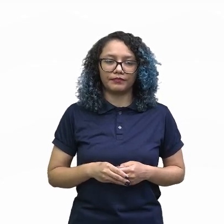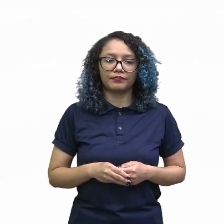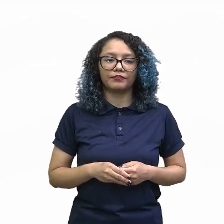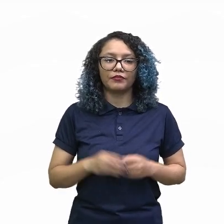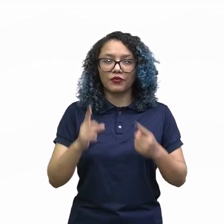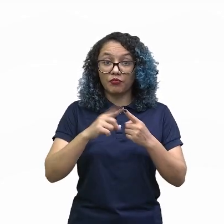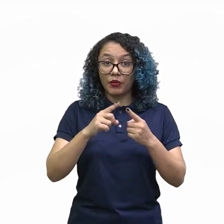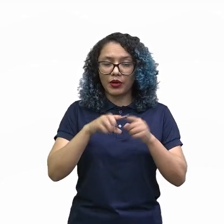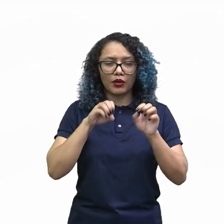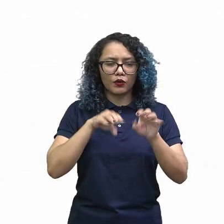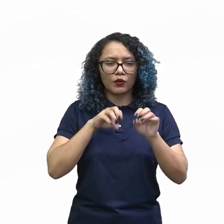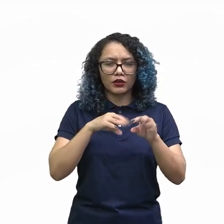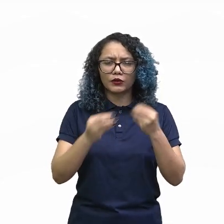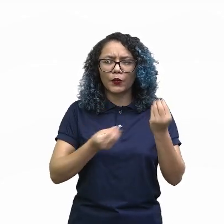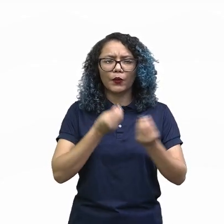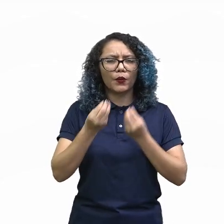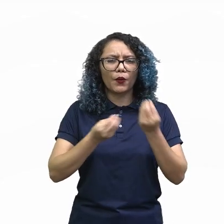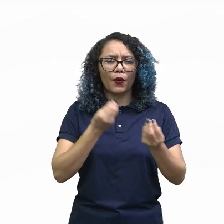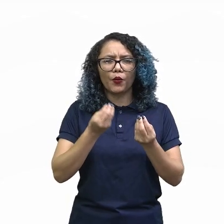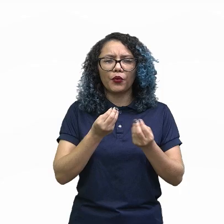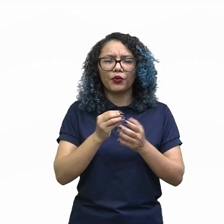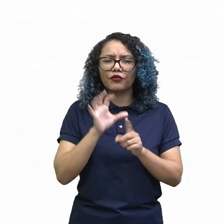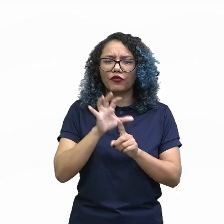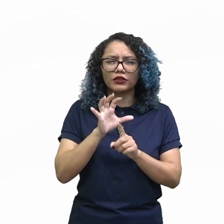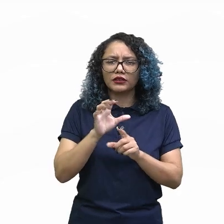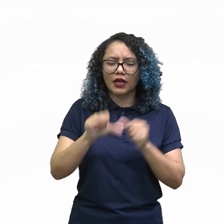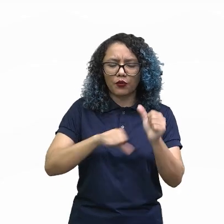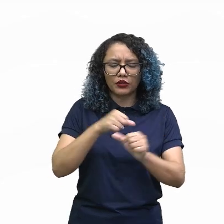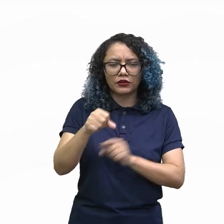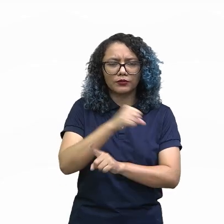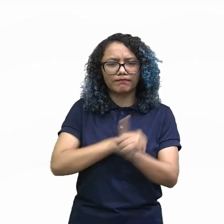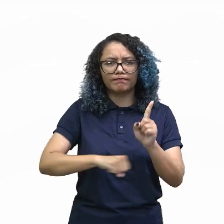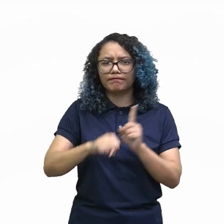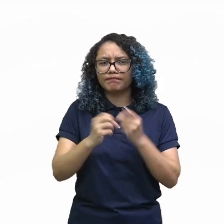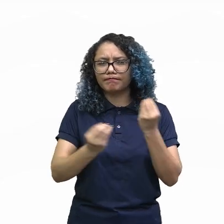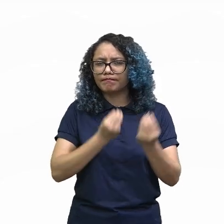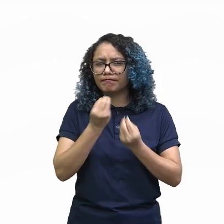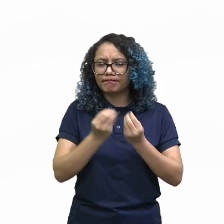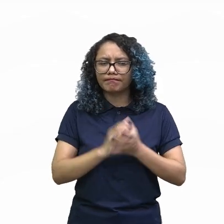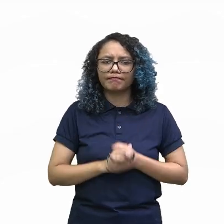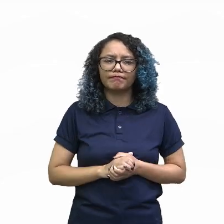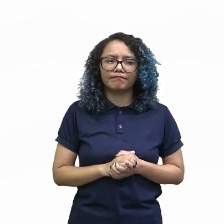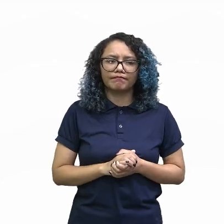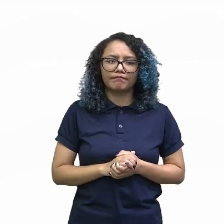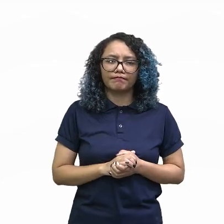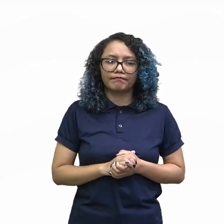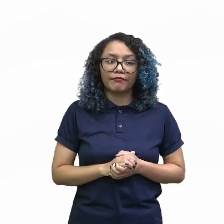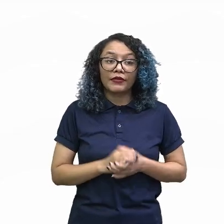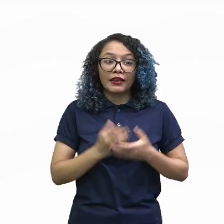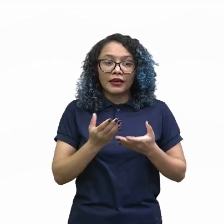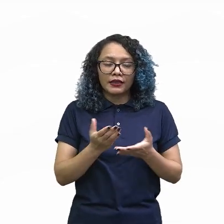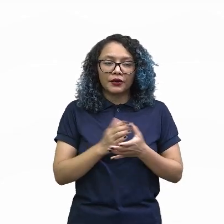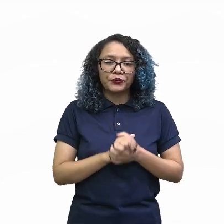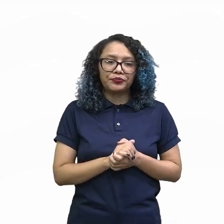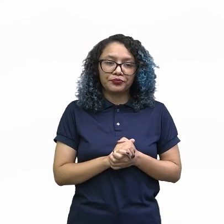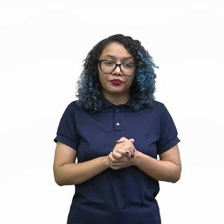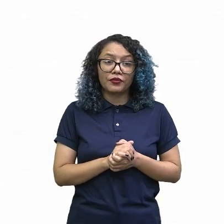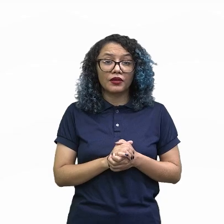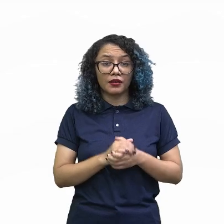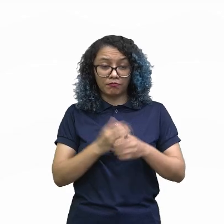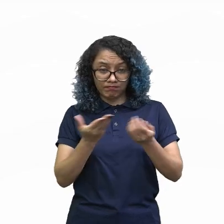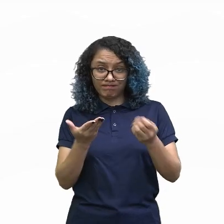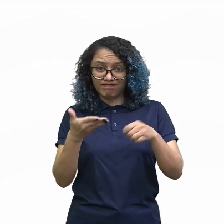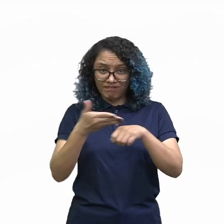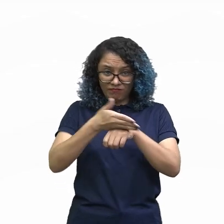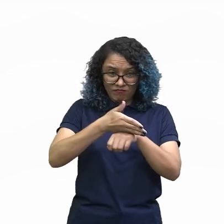Educação. Como é que a educação influencia a mobilidade social? Vejam lá. O acesso a uma educação de qualidade